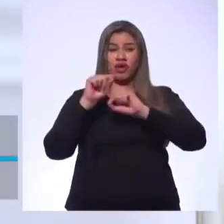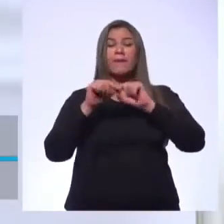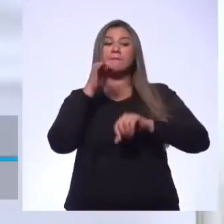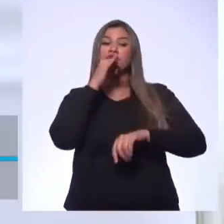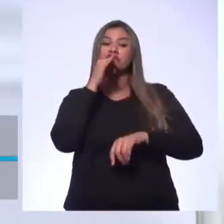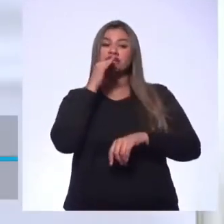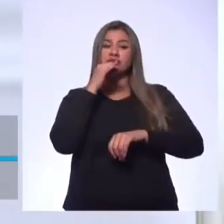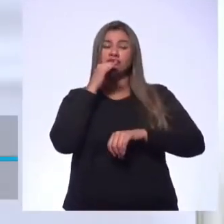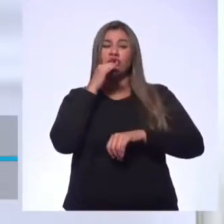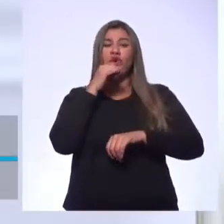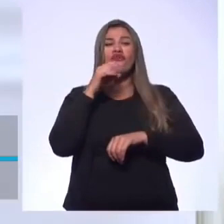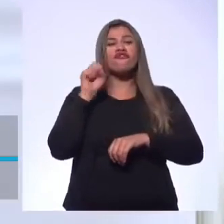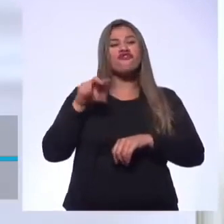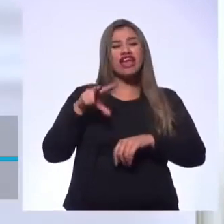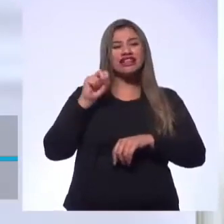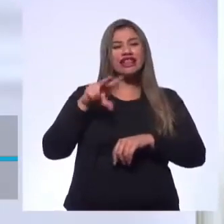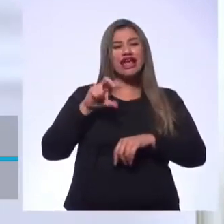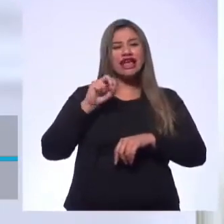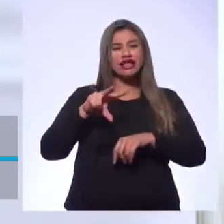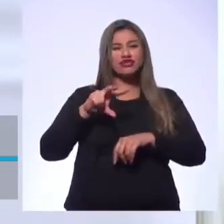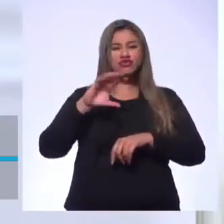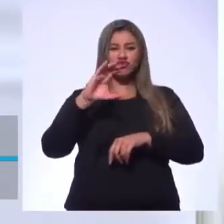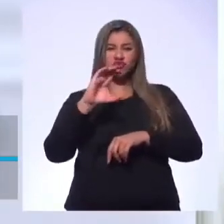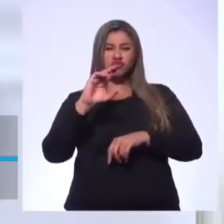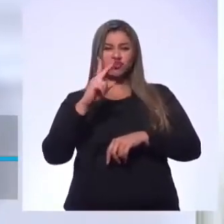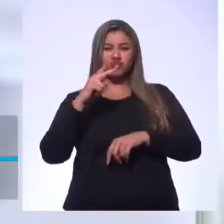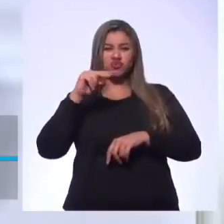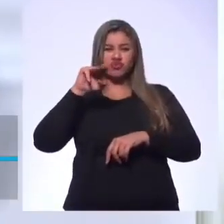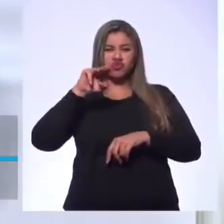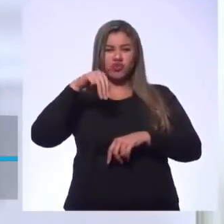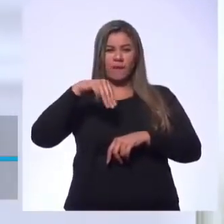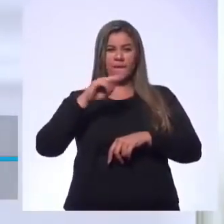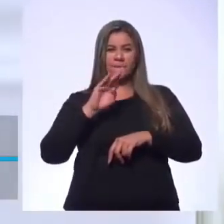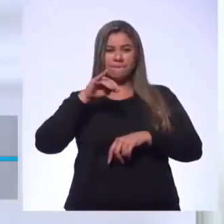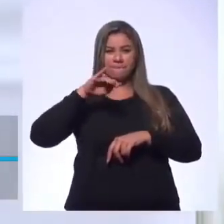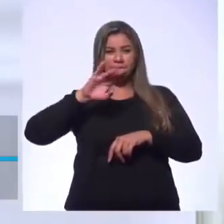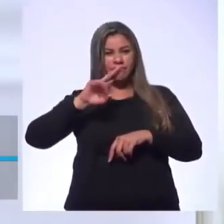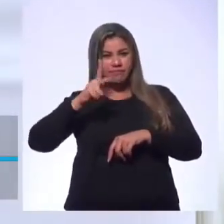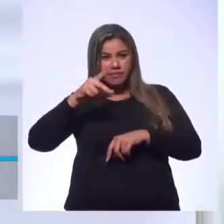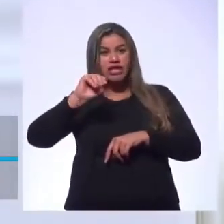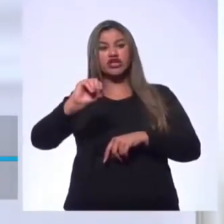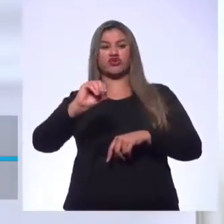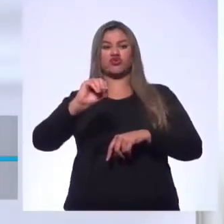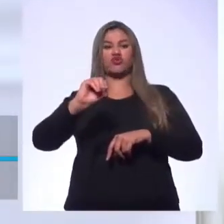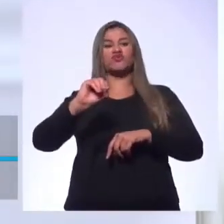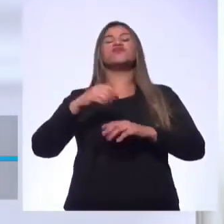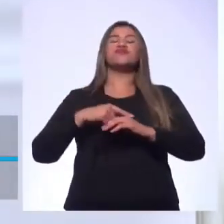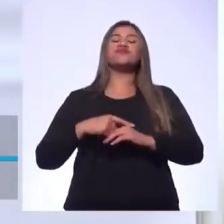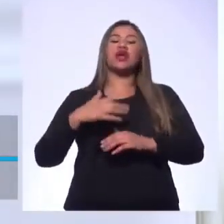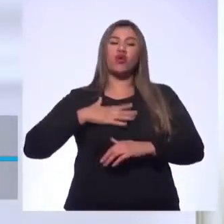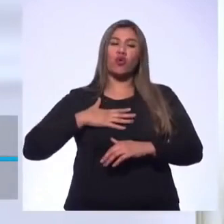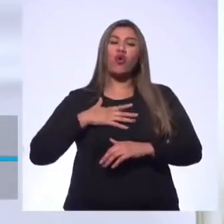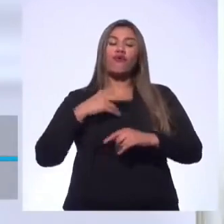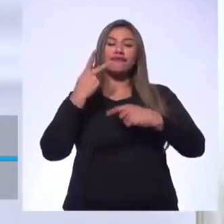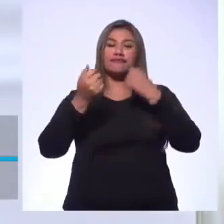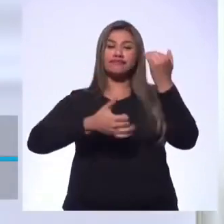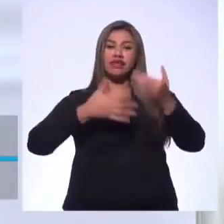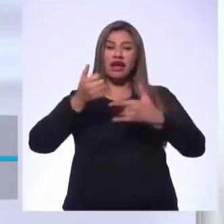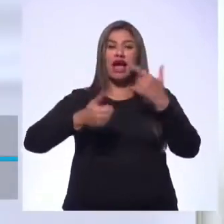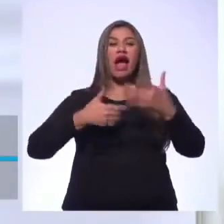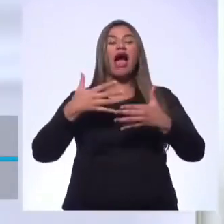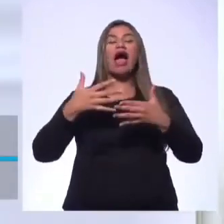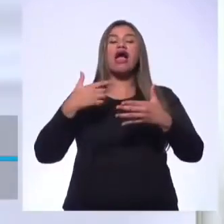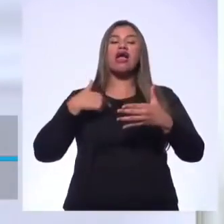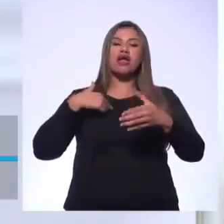chumbinho, né? Eu gosto de tocar nesse assunto porque, assim, eu tive a oportunidade de fazer um estágio no Centro de Controle de Zoonoses como